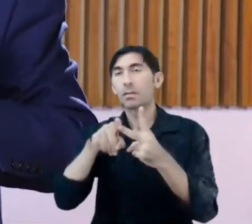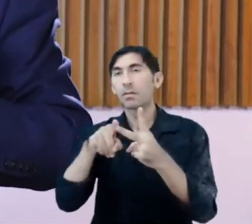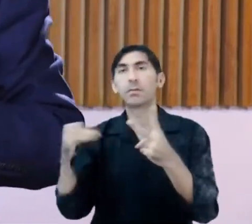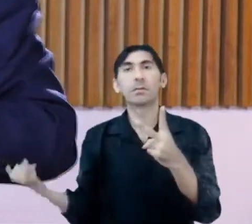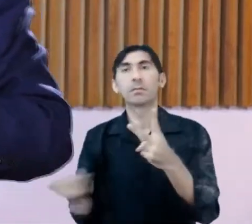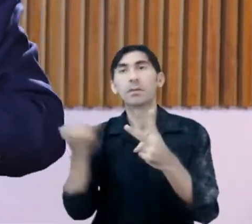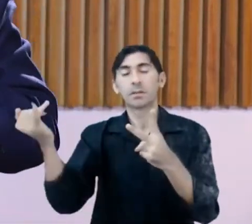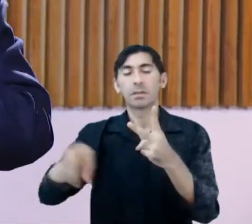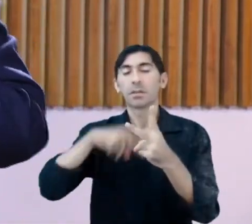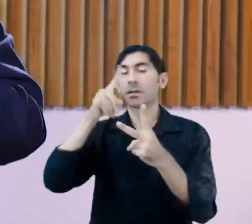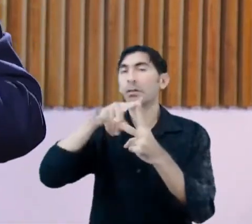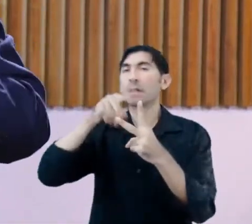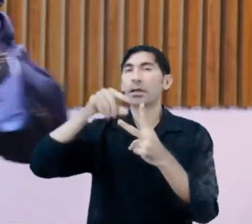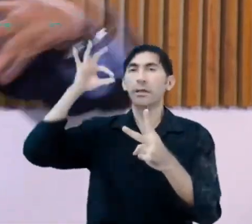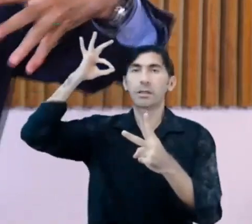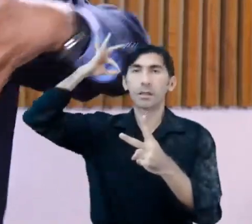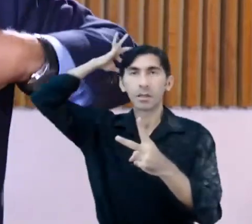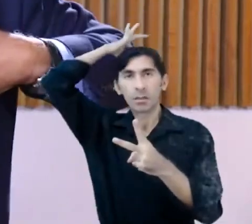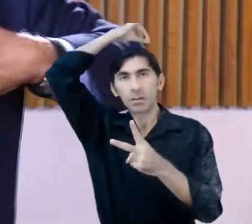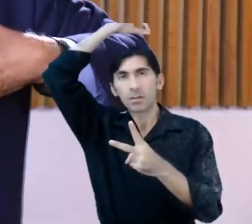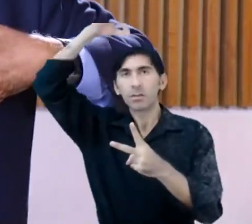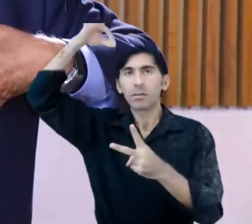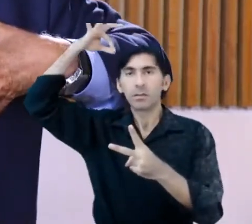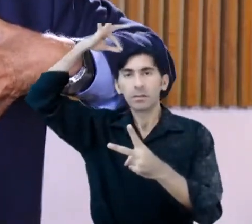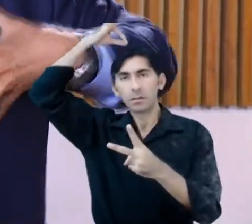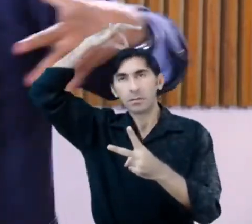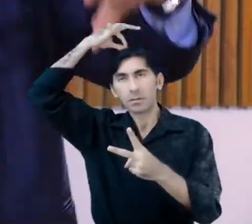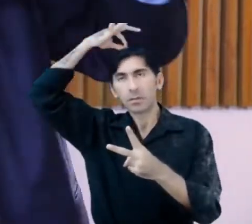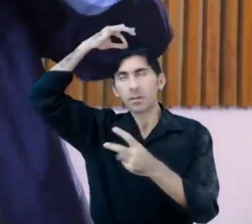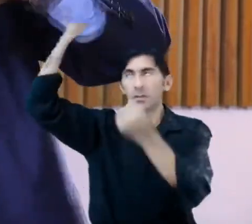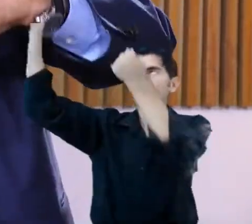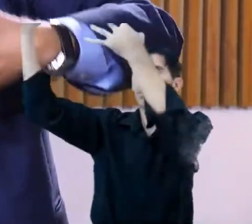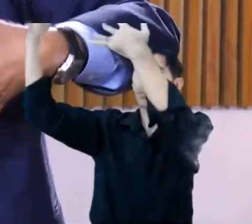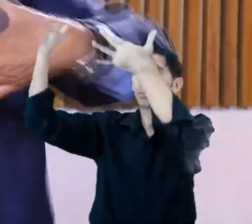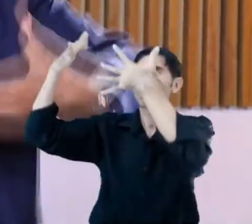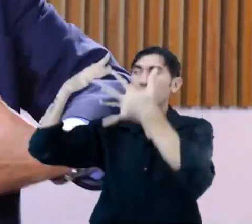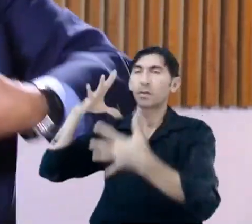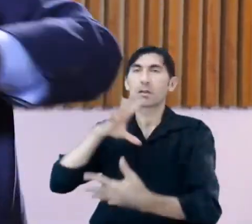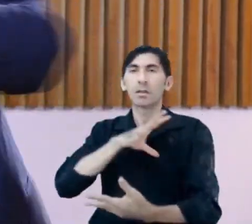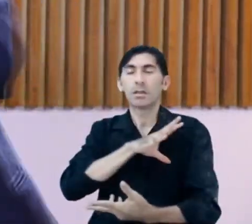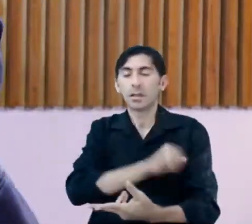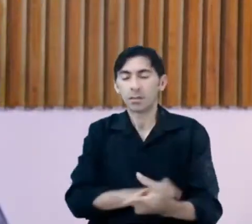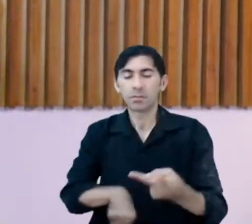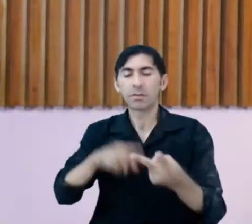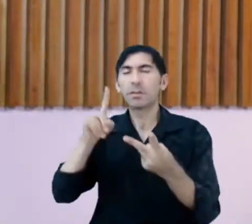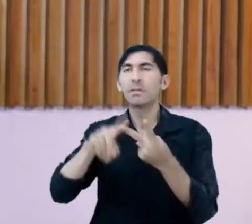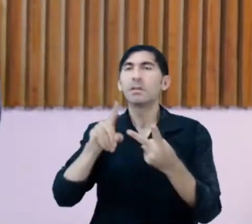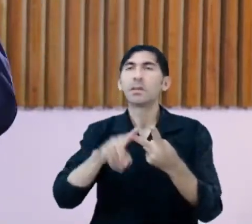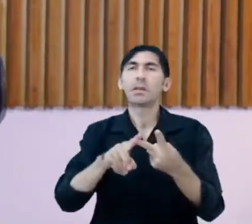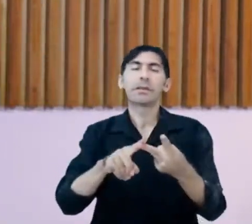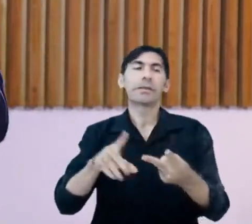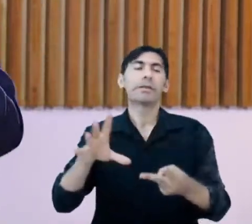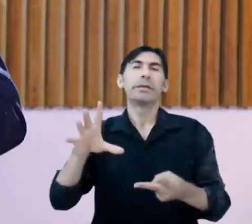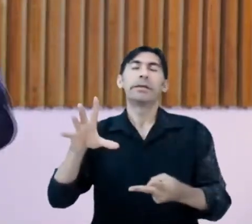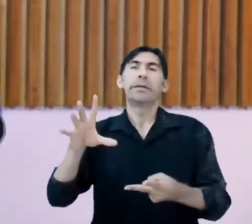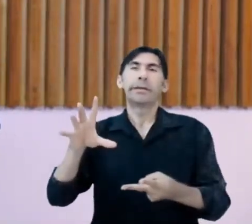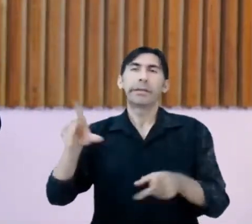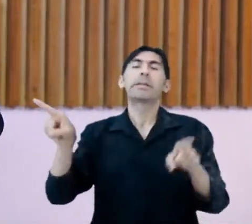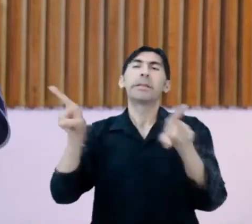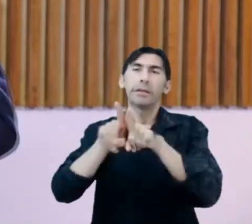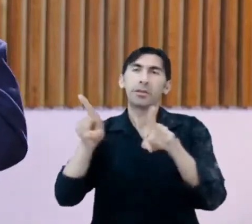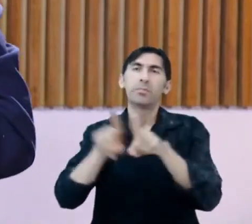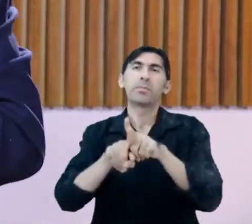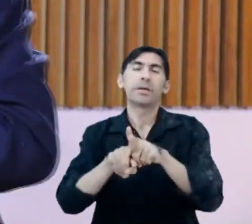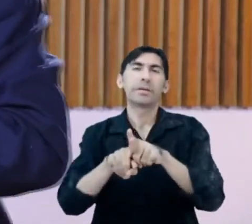Espírito Santo derrama o amor em nós e o Espírito Santo destrói o pecado em nós, preparando-nos para